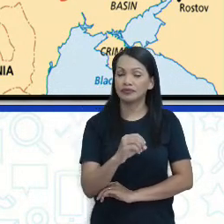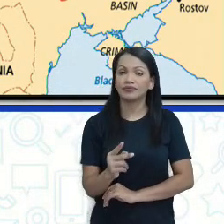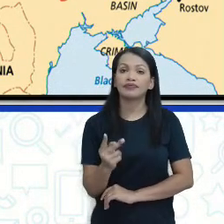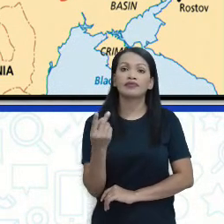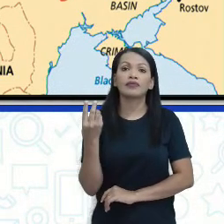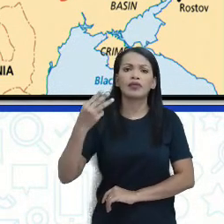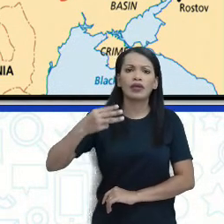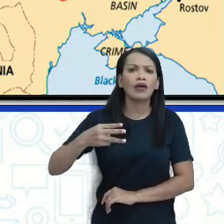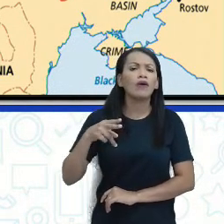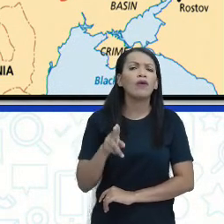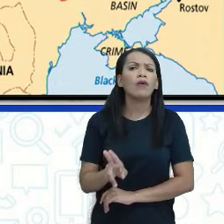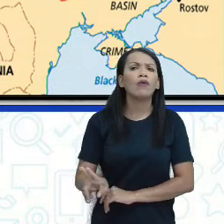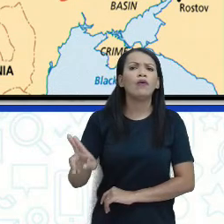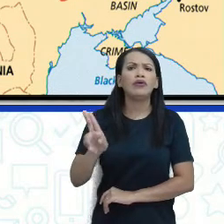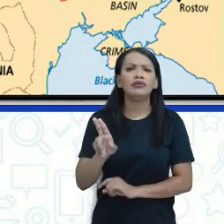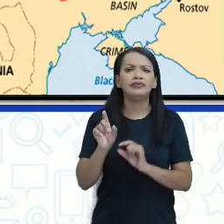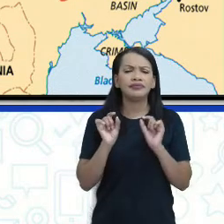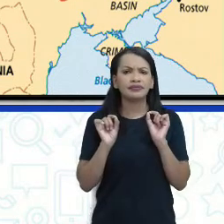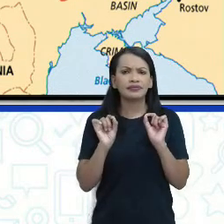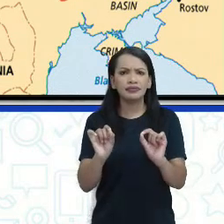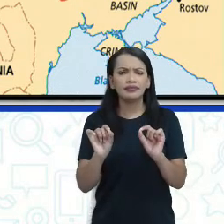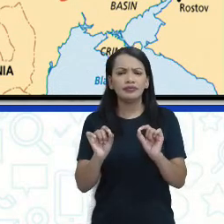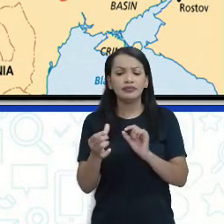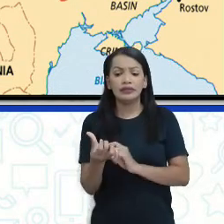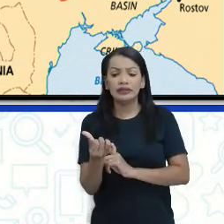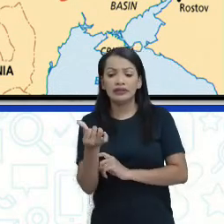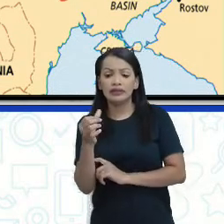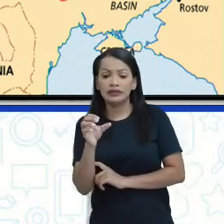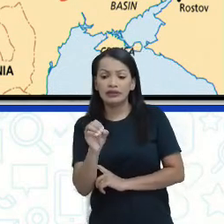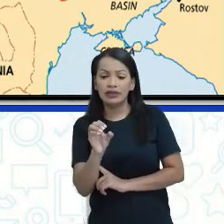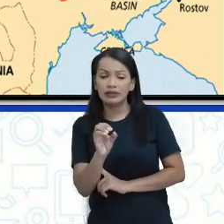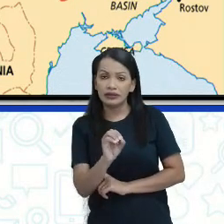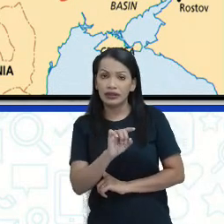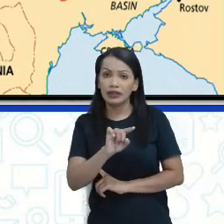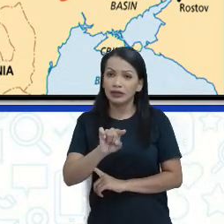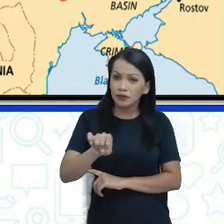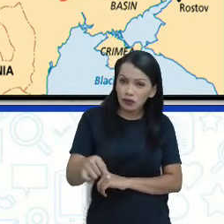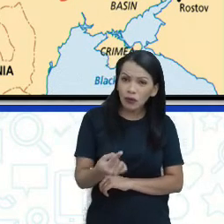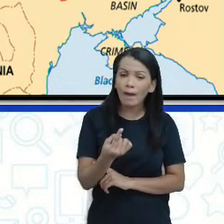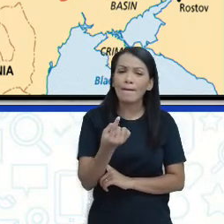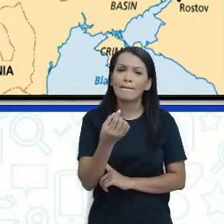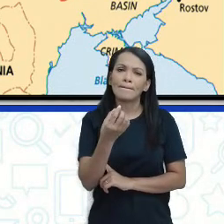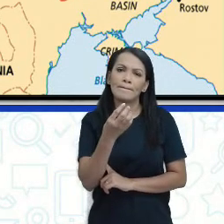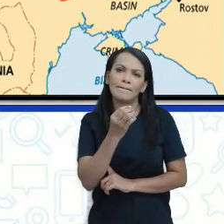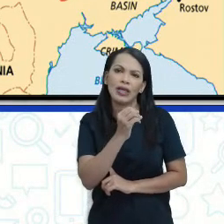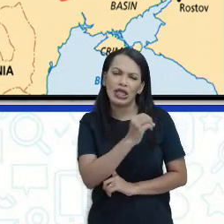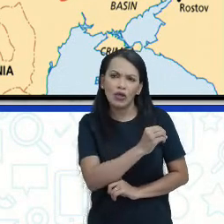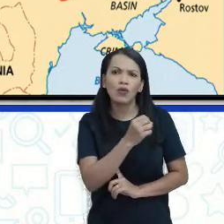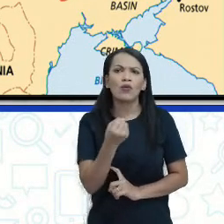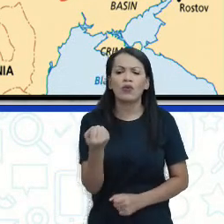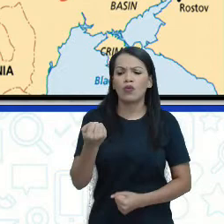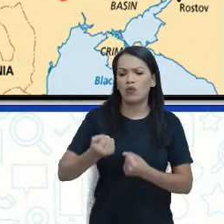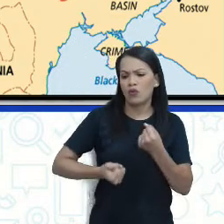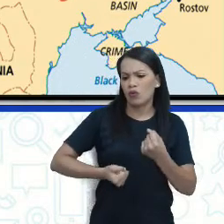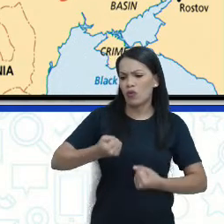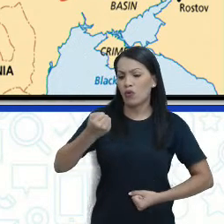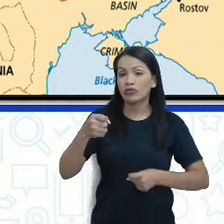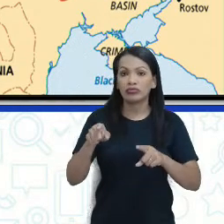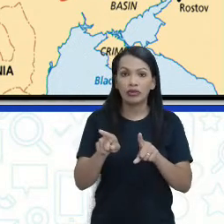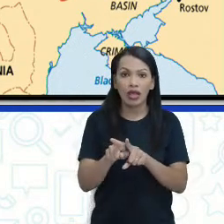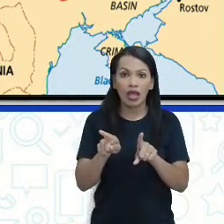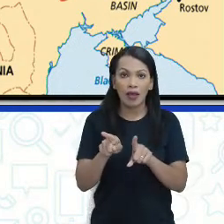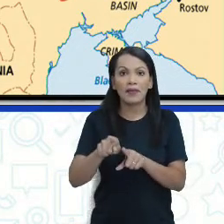utilizados aí para isso, 600 mil veículos automotores e 750 mil